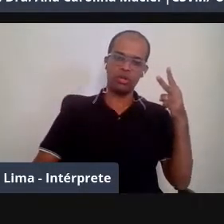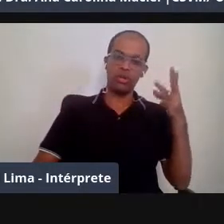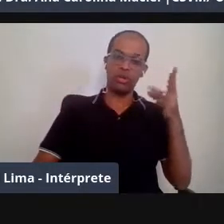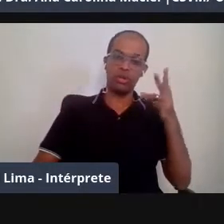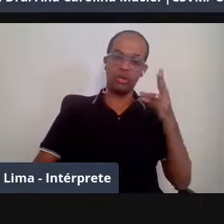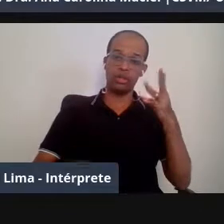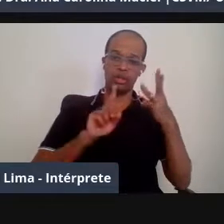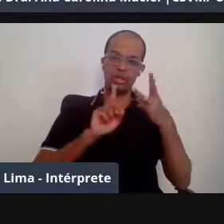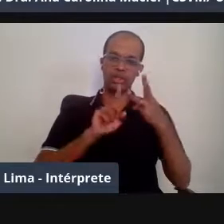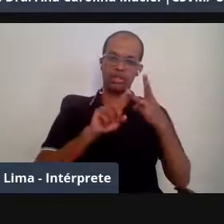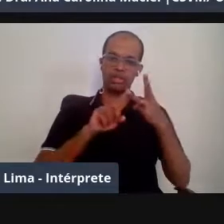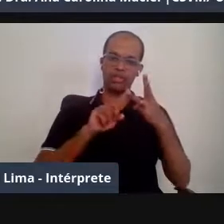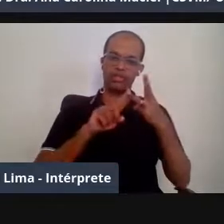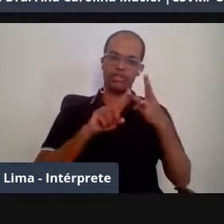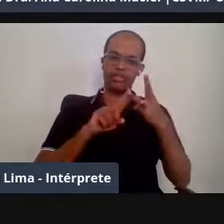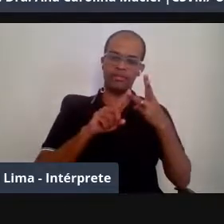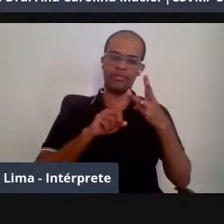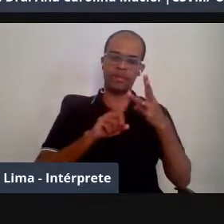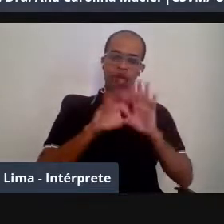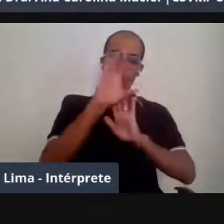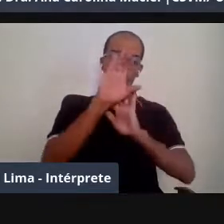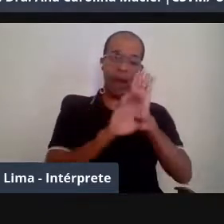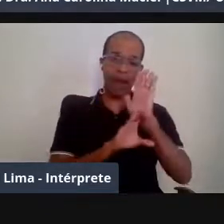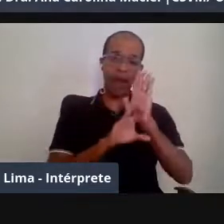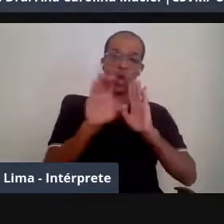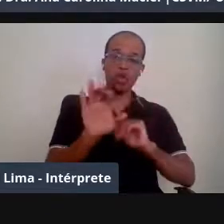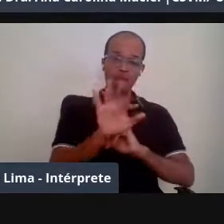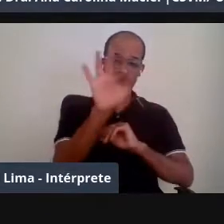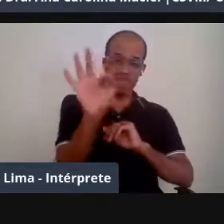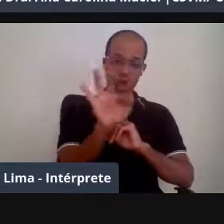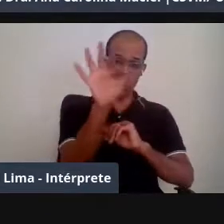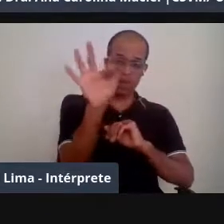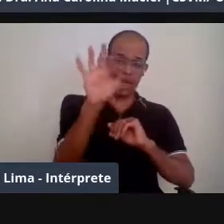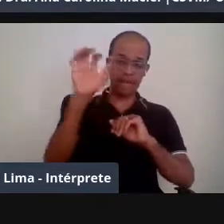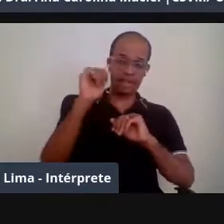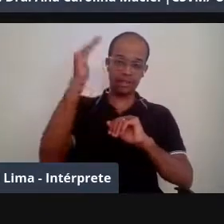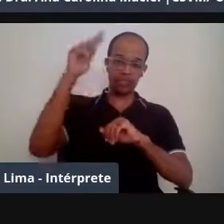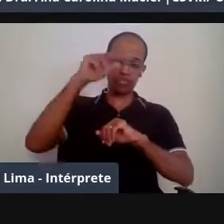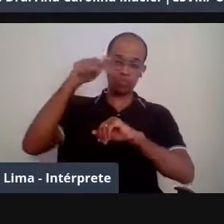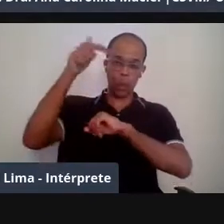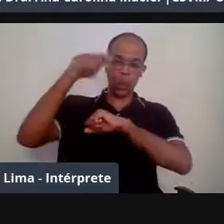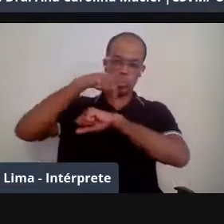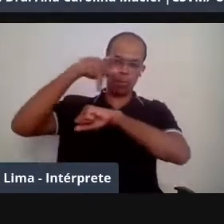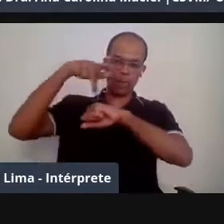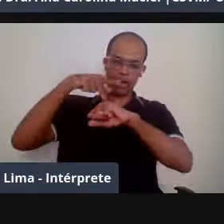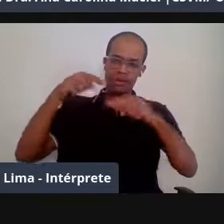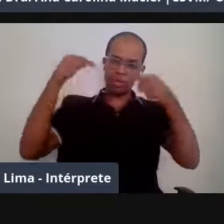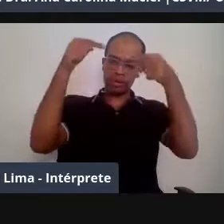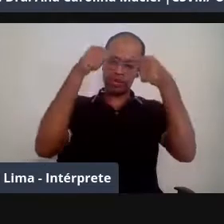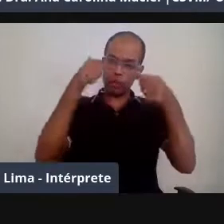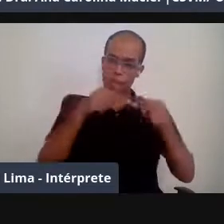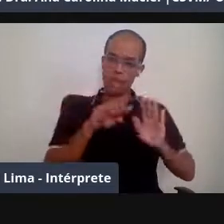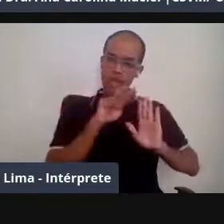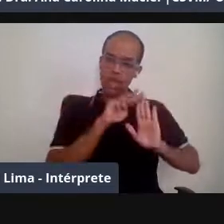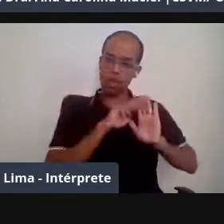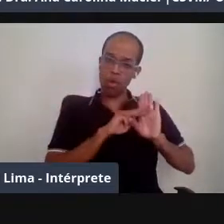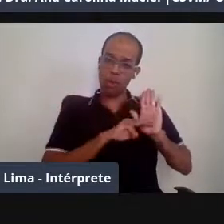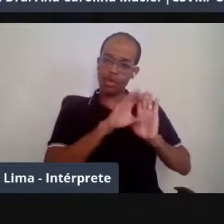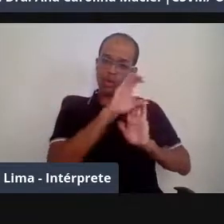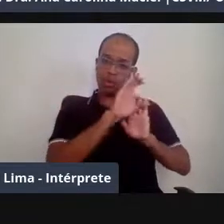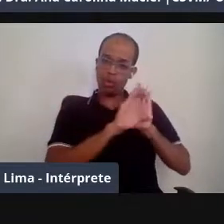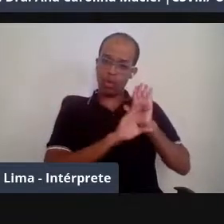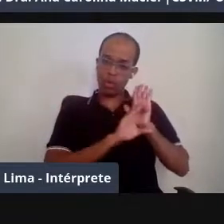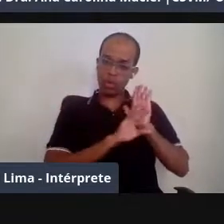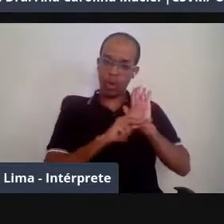3, os currículos das faculdades estrangeiras estão de acordo com a matriz curricular estabelecida